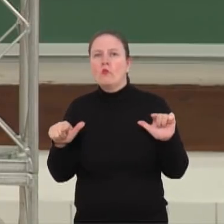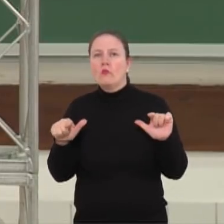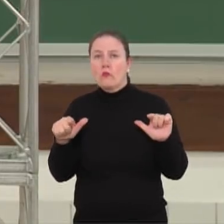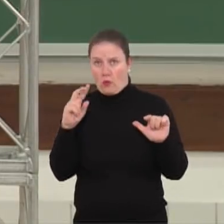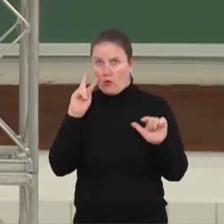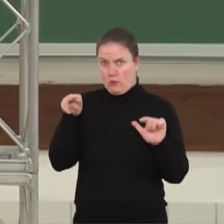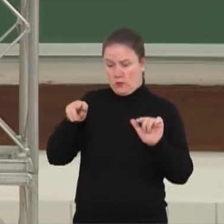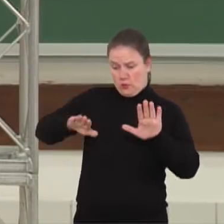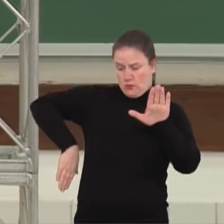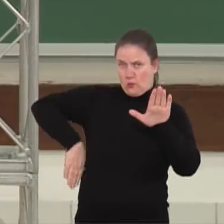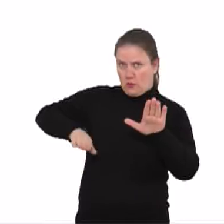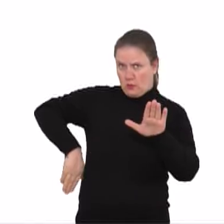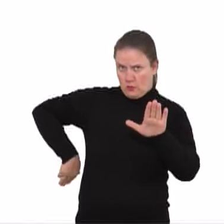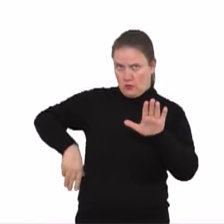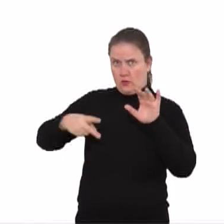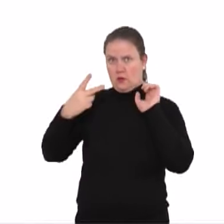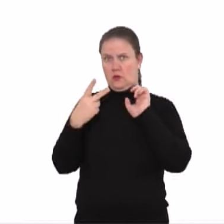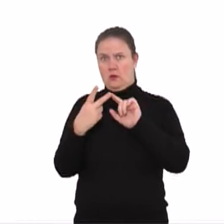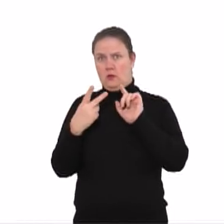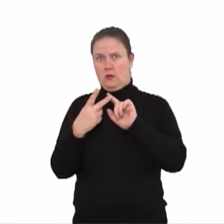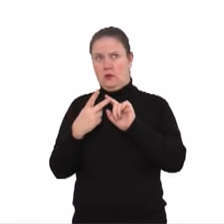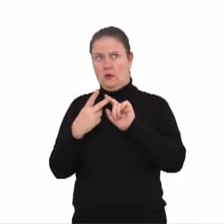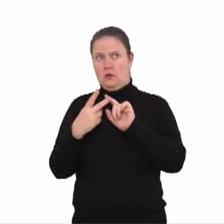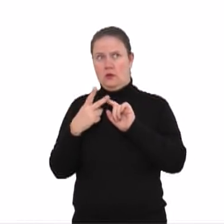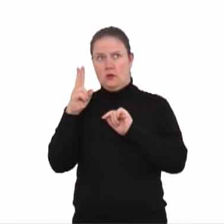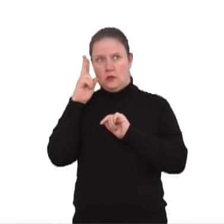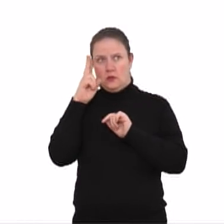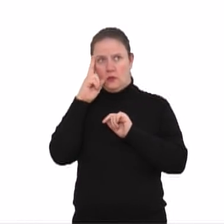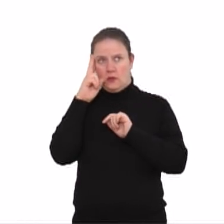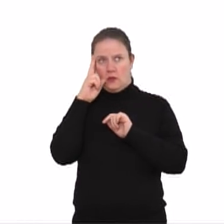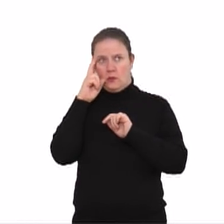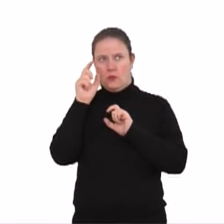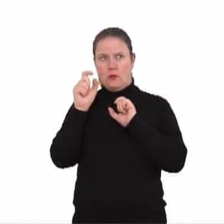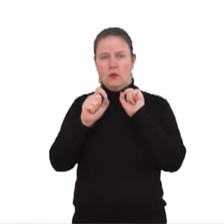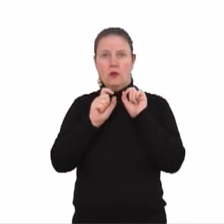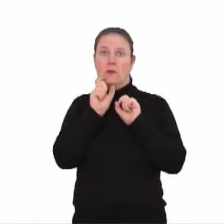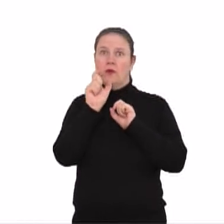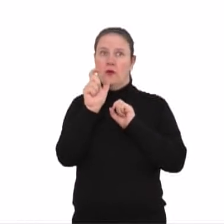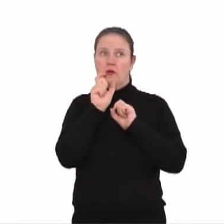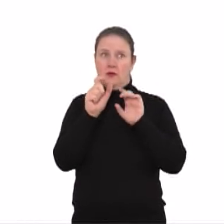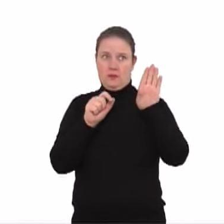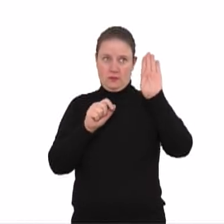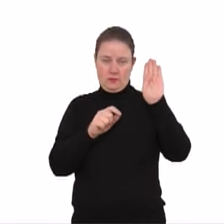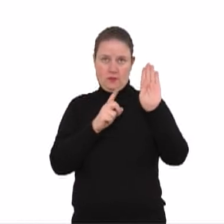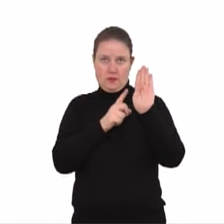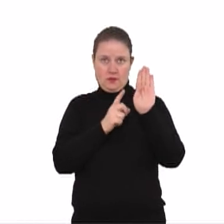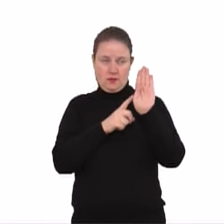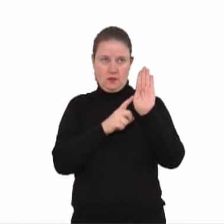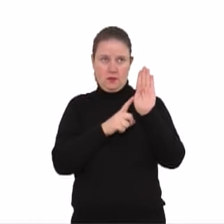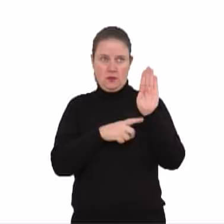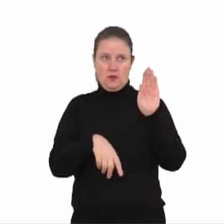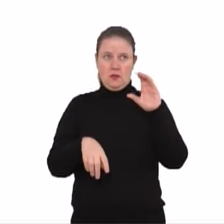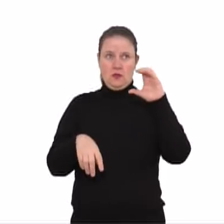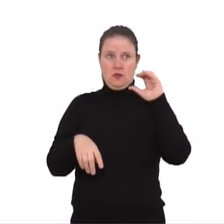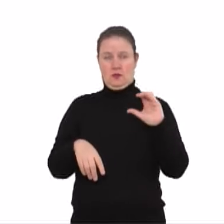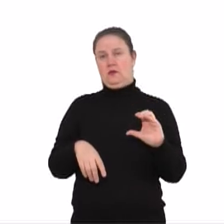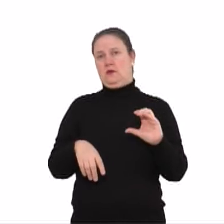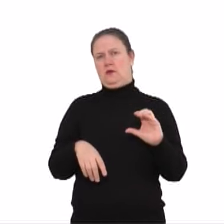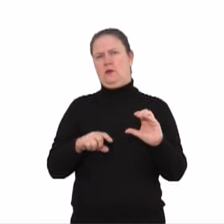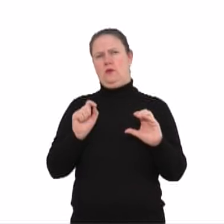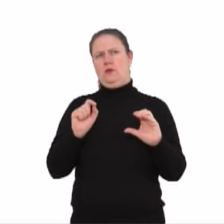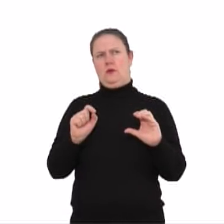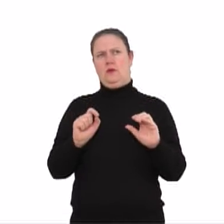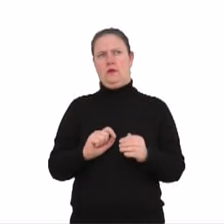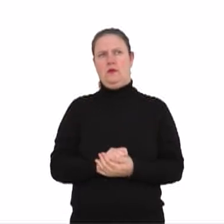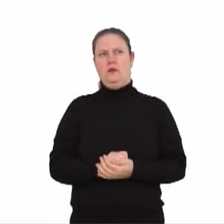Beach, eu vejo as Iguaçu Falls, lembra disso aqui? A gente já trabalhou com essa palavrinha aqui, com esse local aqui. E Guanabara Bay, o que você